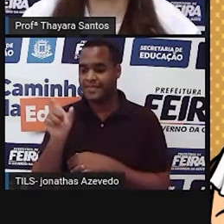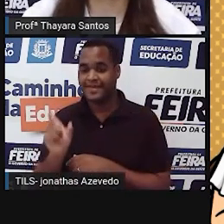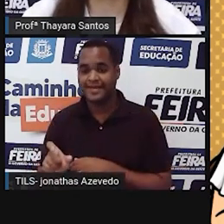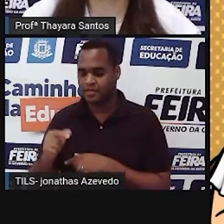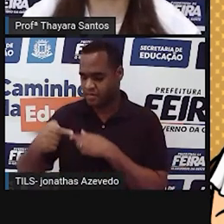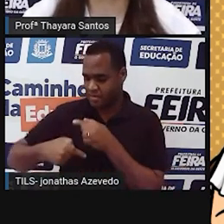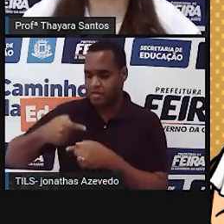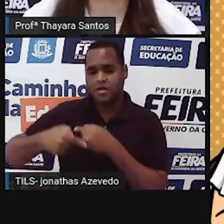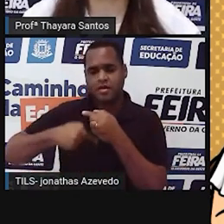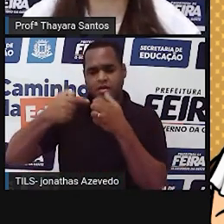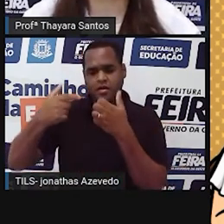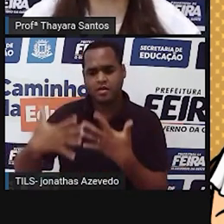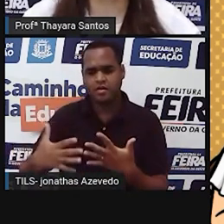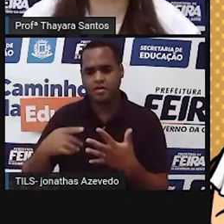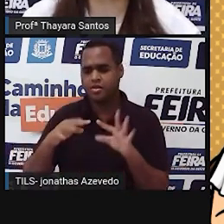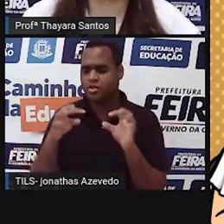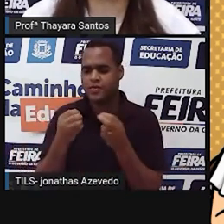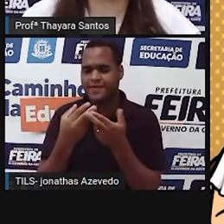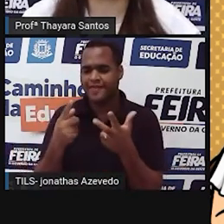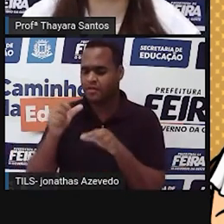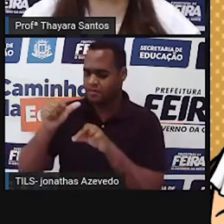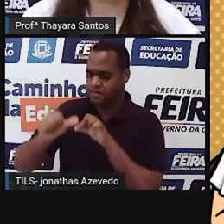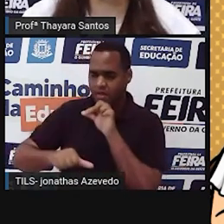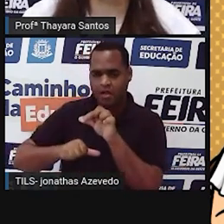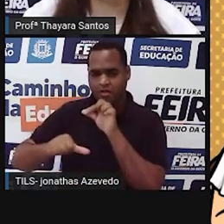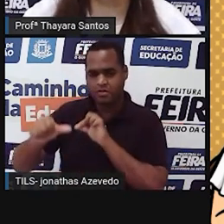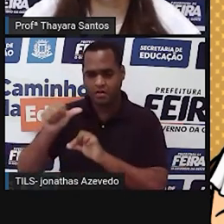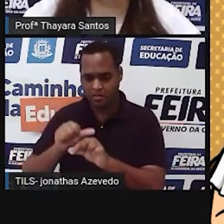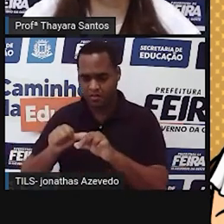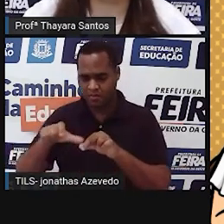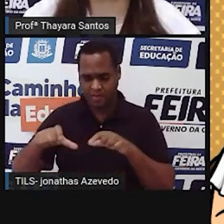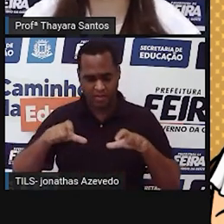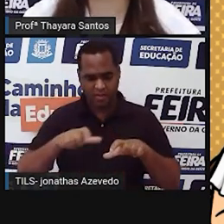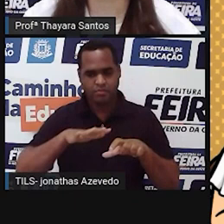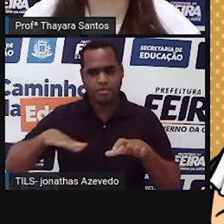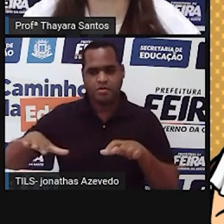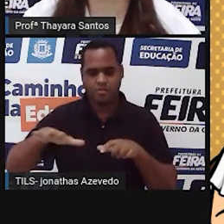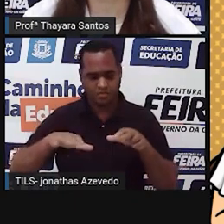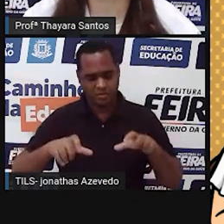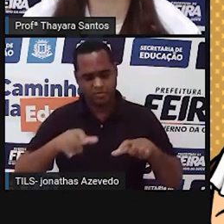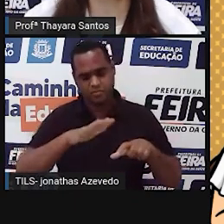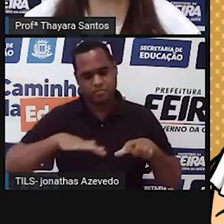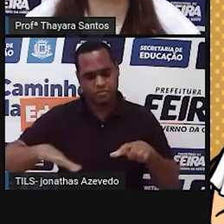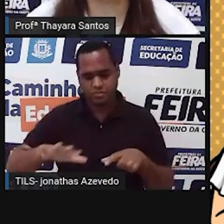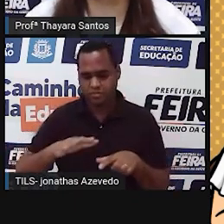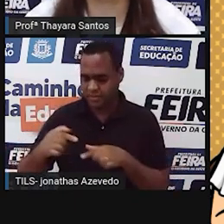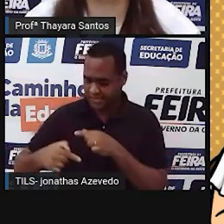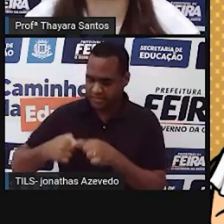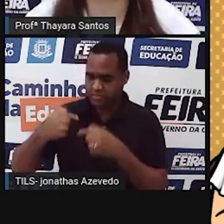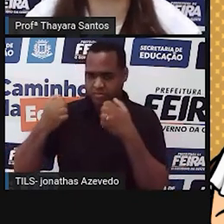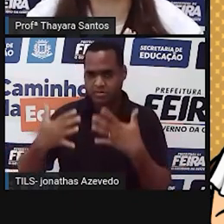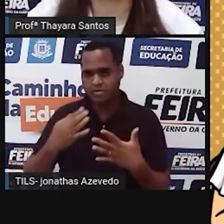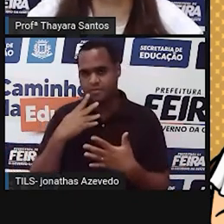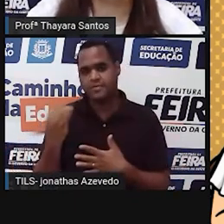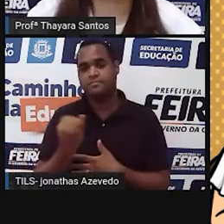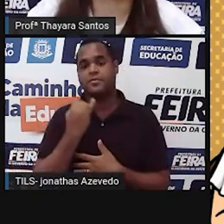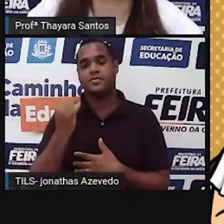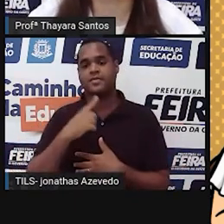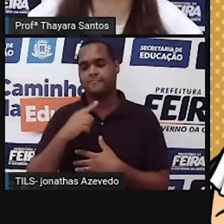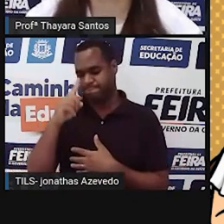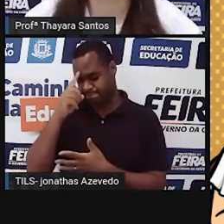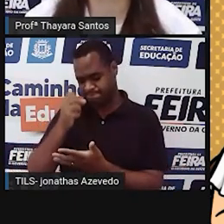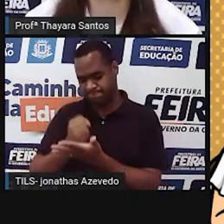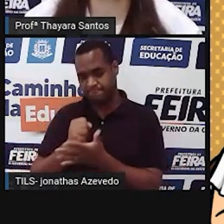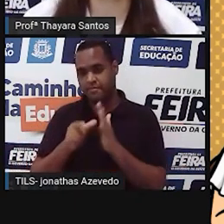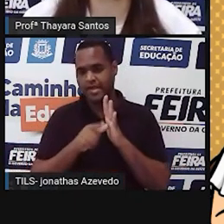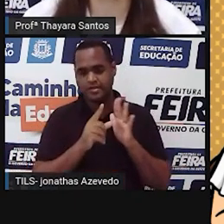características genéticas, elas não vão mudar de acordo com o ambiente. As características genéticas, elas já são determinadas lá